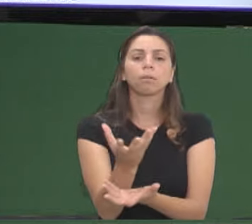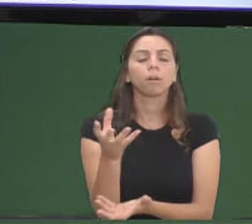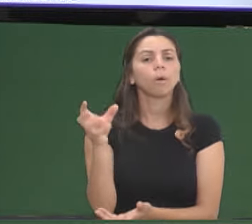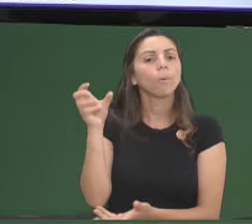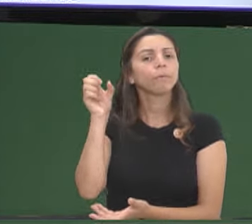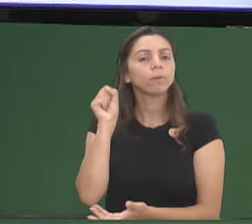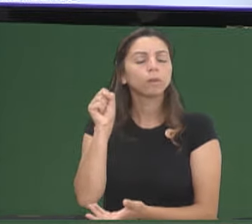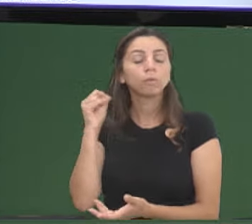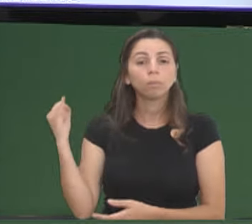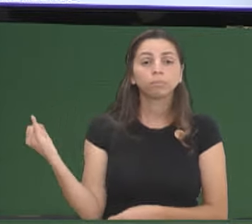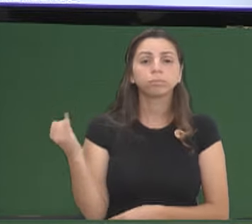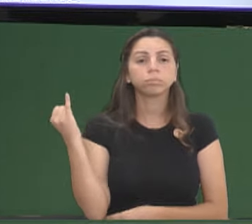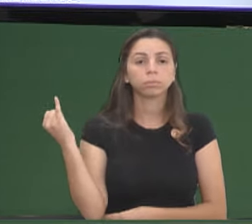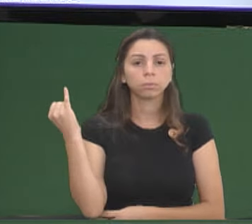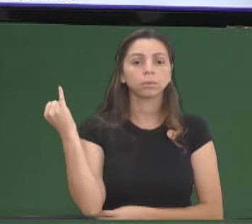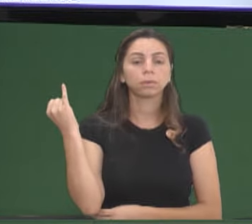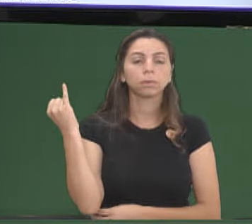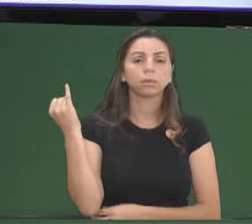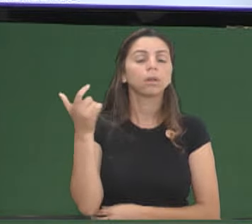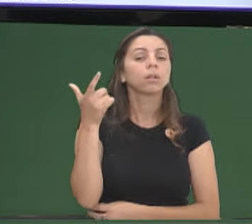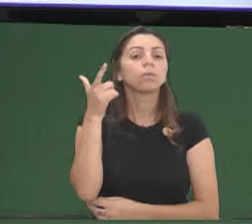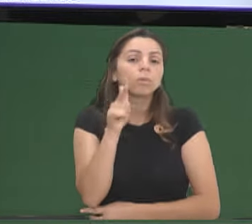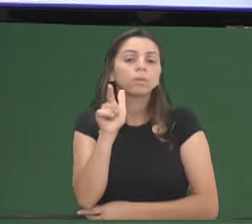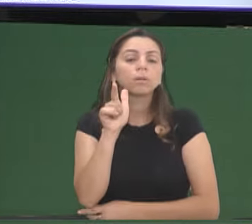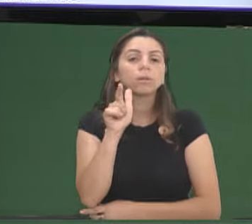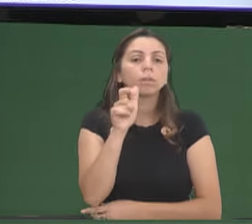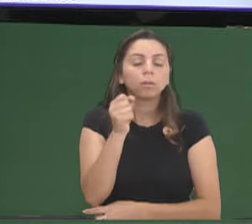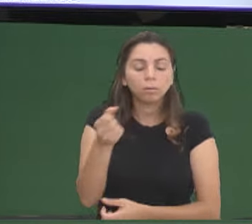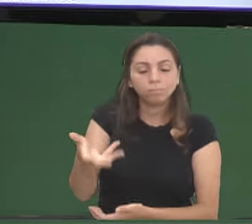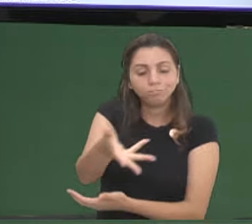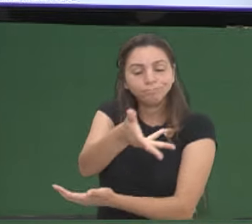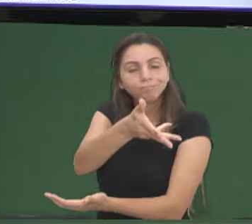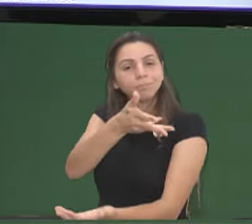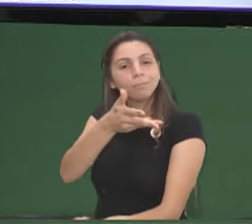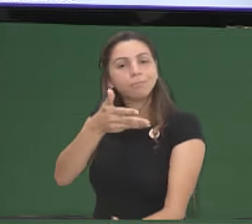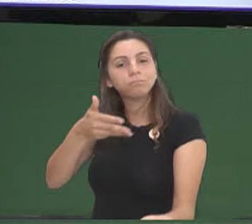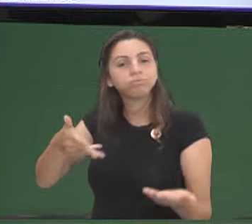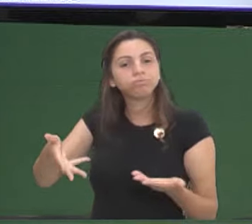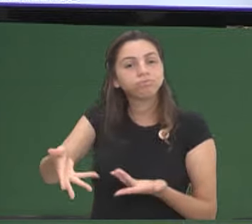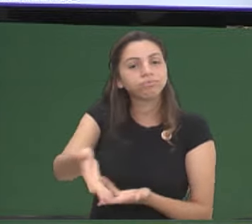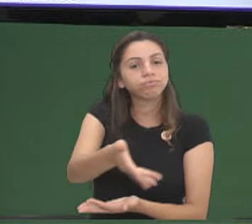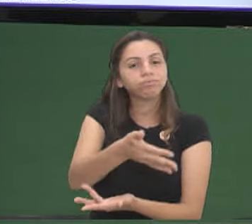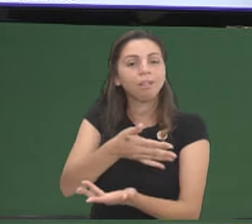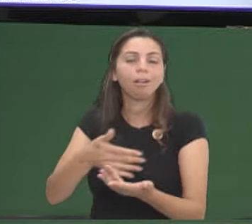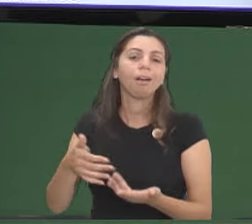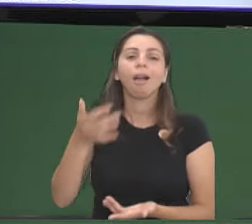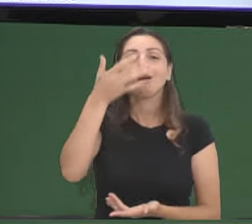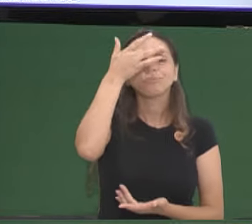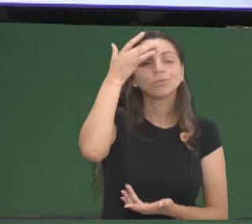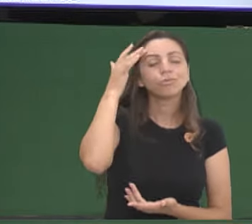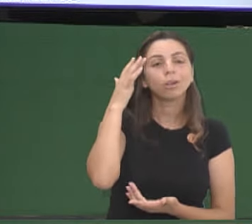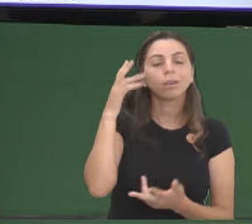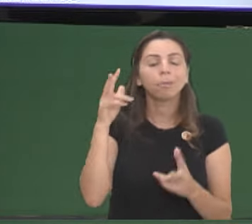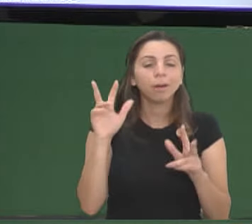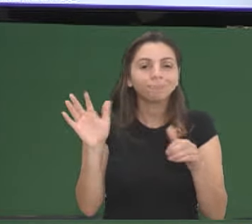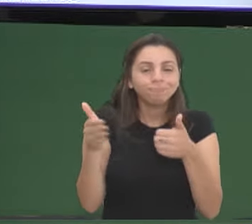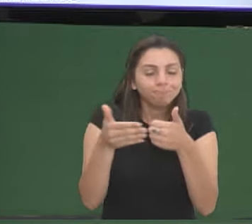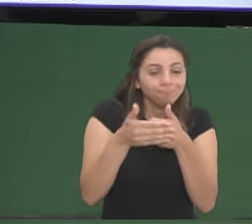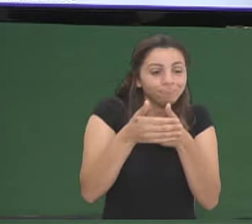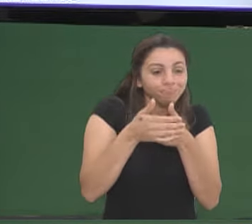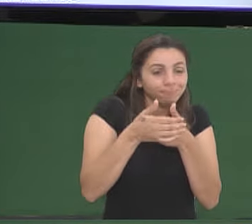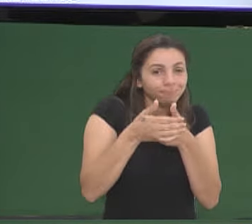é muito importante, e conseguir socializar no grupo. Então, aquela pessoa, mesmo aquela pessoa que é mais introvertida, ela consegue se expressar, e